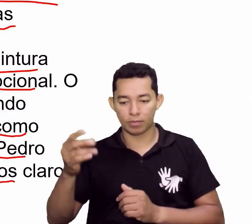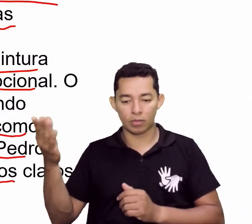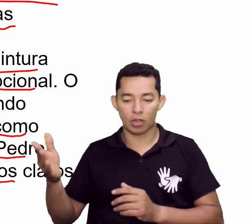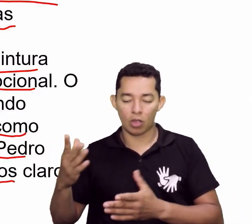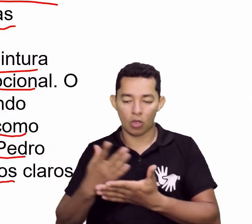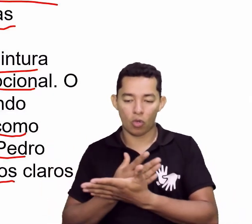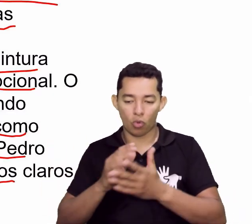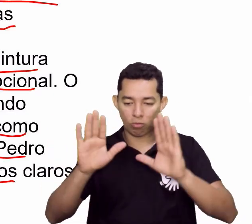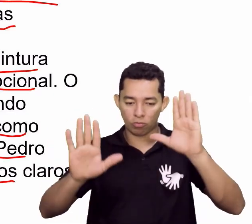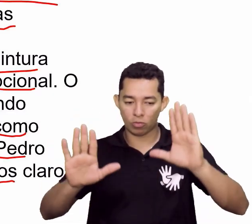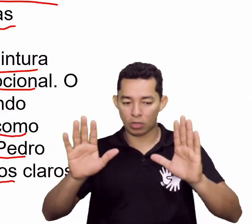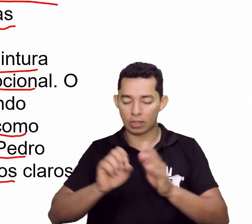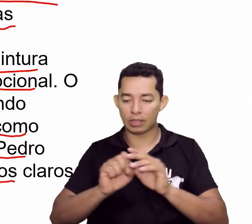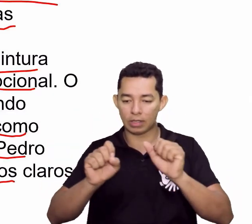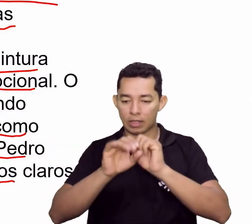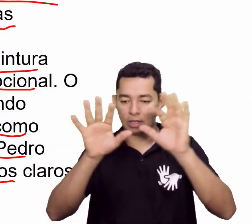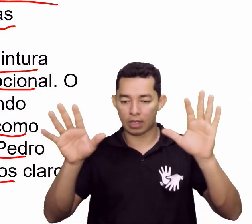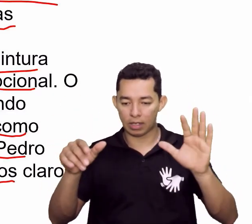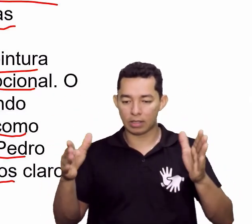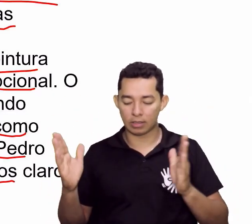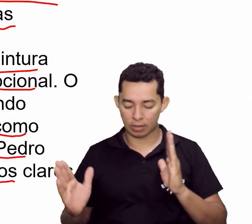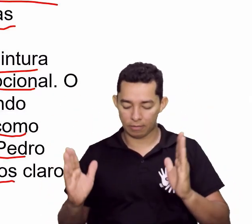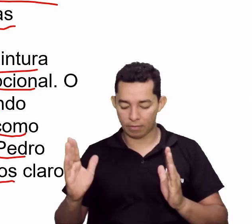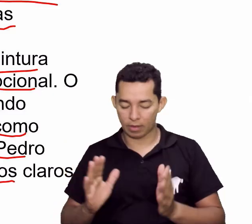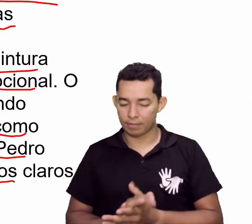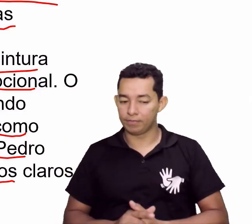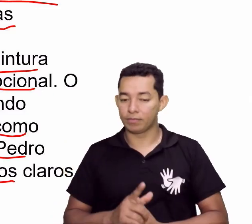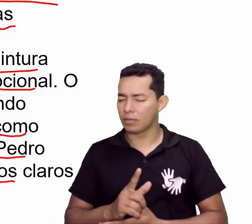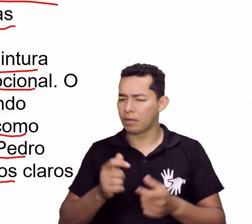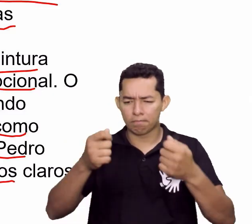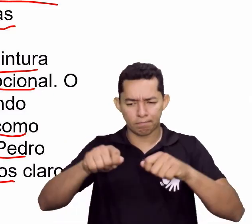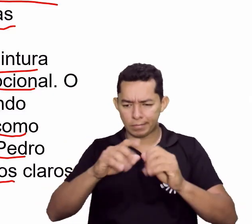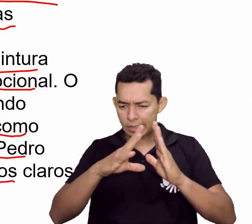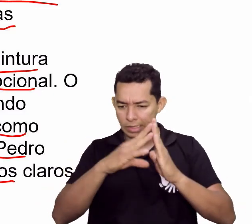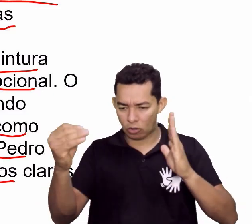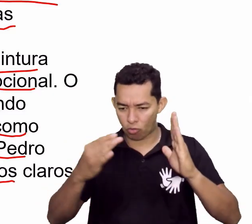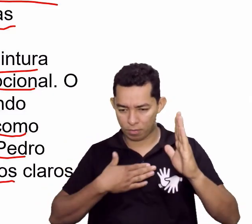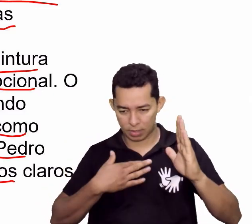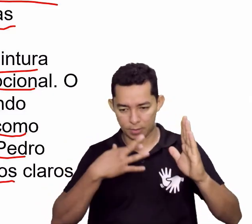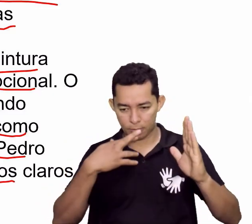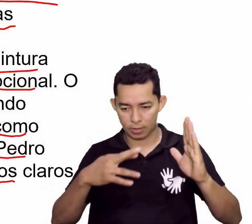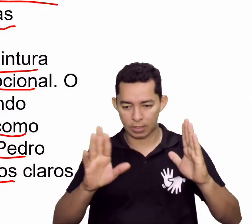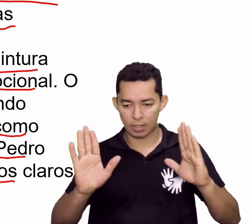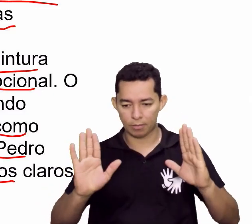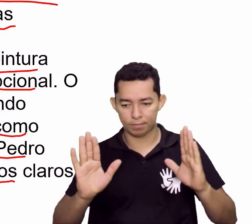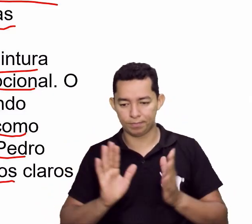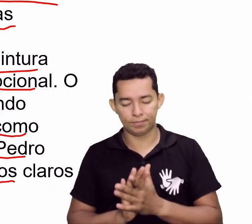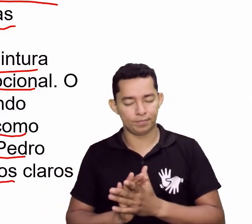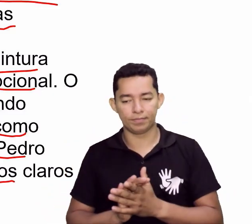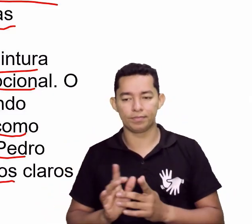exemplos claros dessa fase. Você não precisa falar exatamente isso aí, né? Você precisa